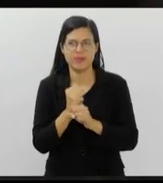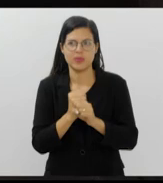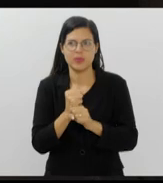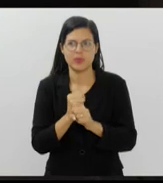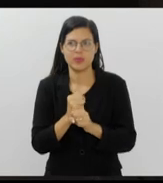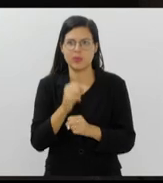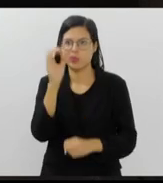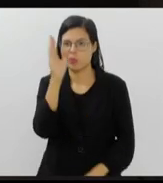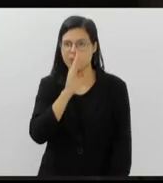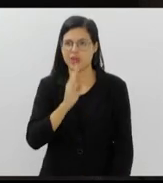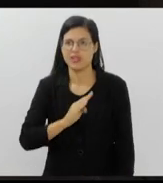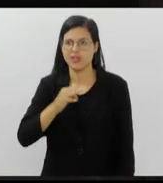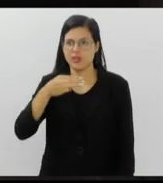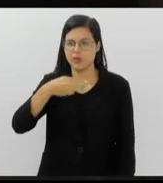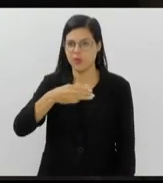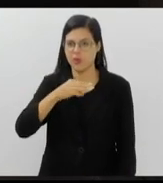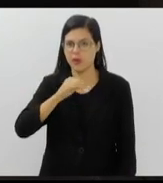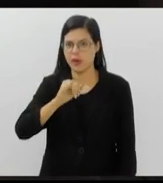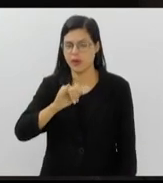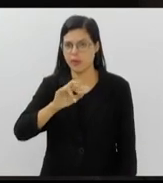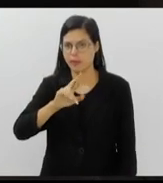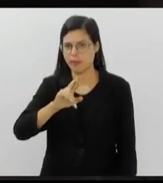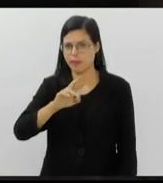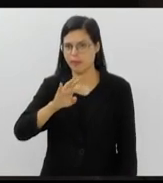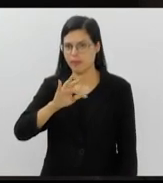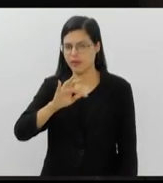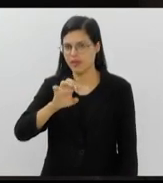país, Mirtes Gomes Campos.